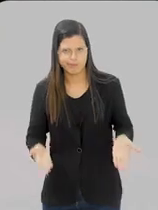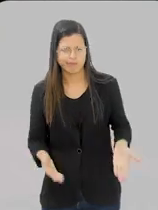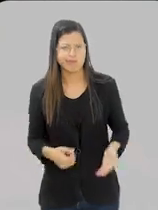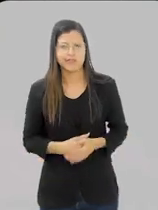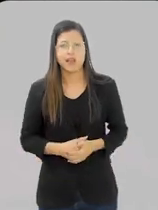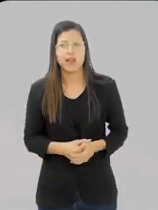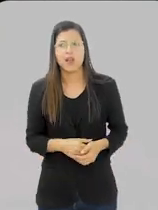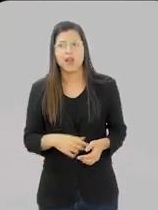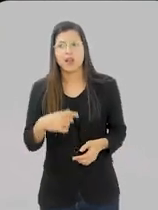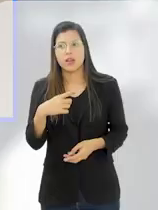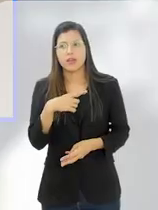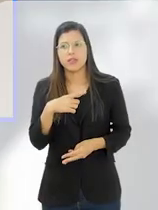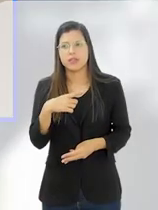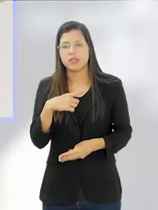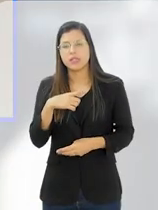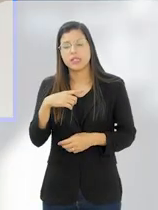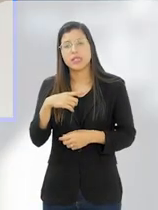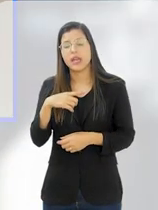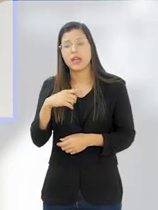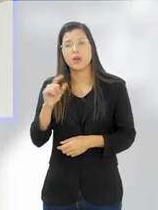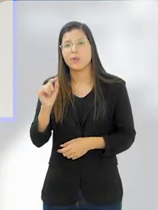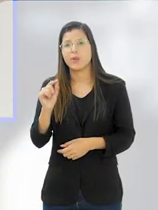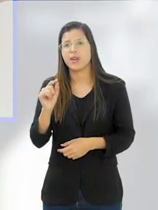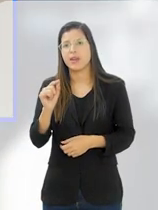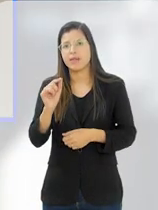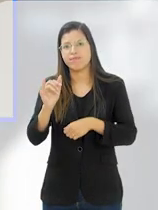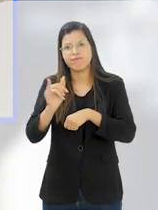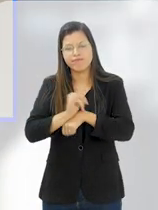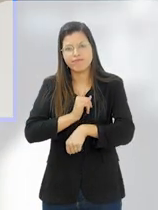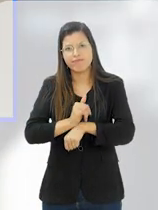que existem medidas